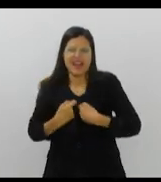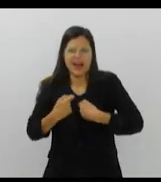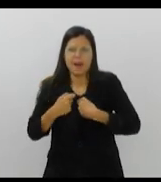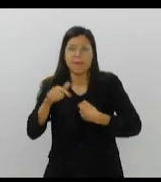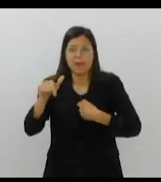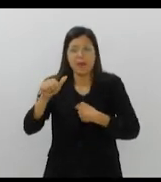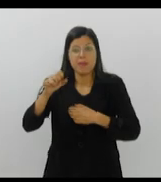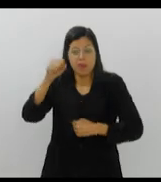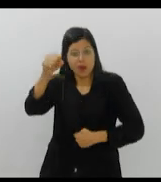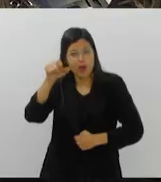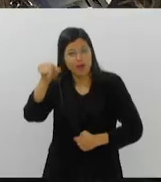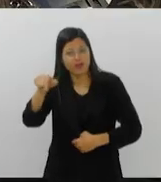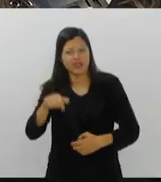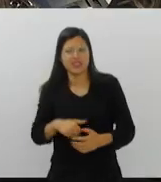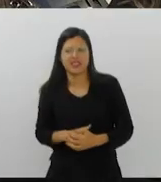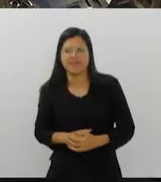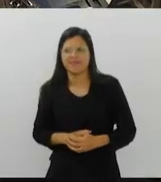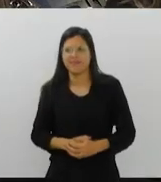honra sempre.